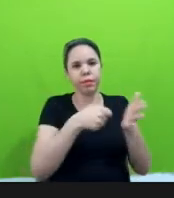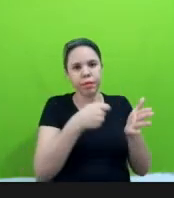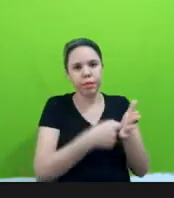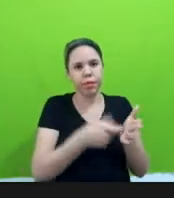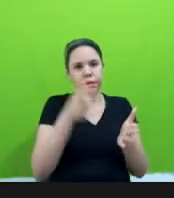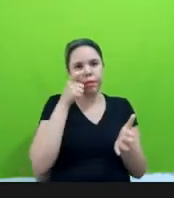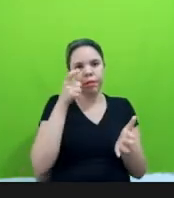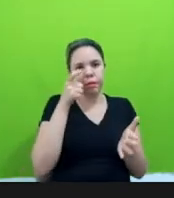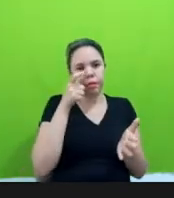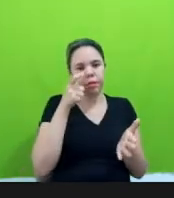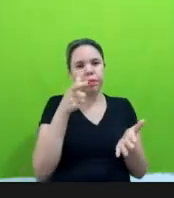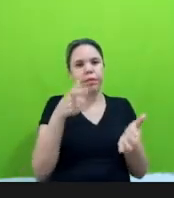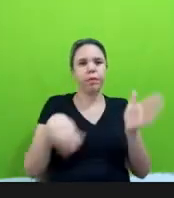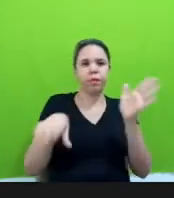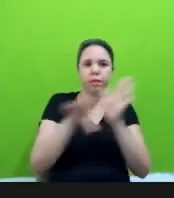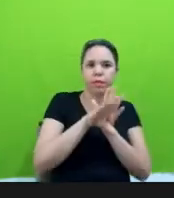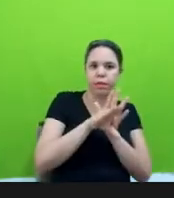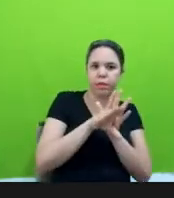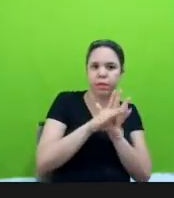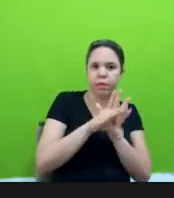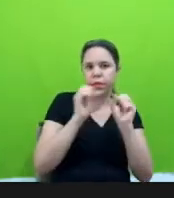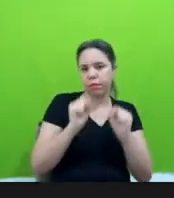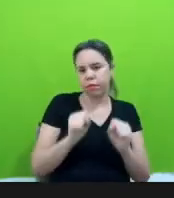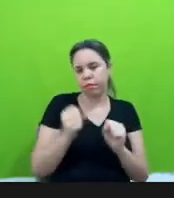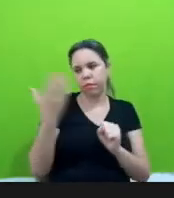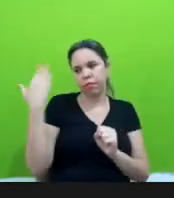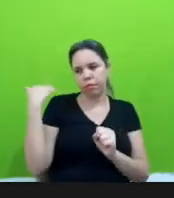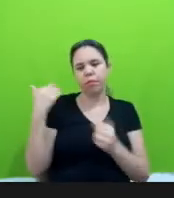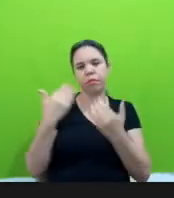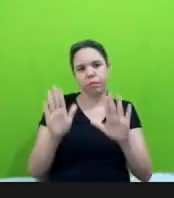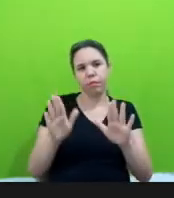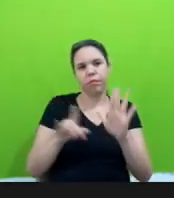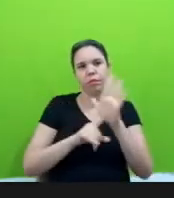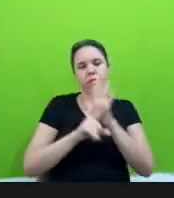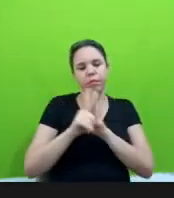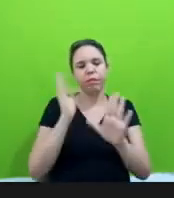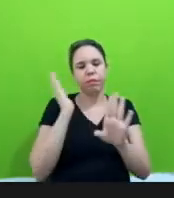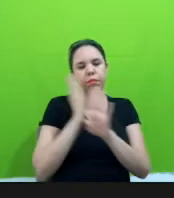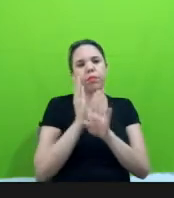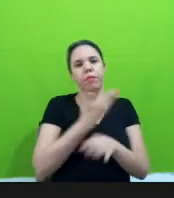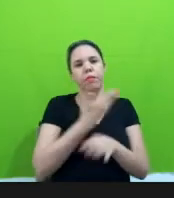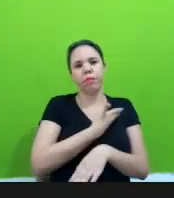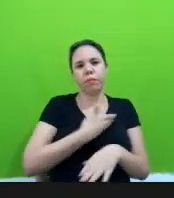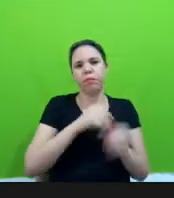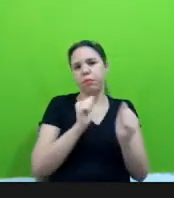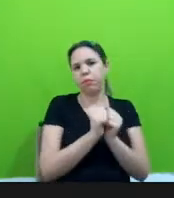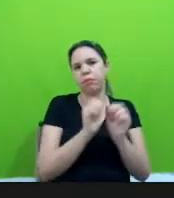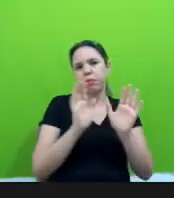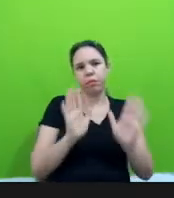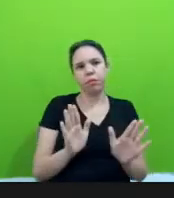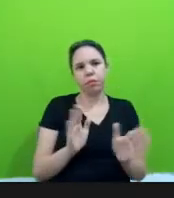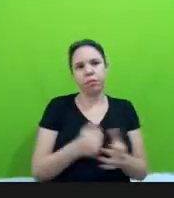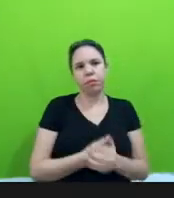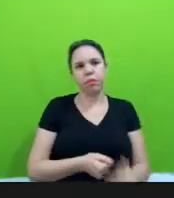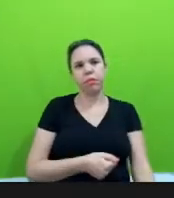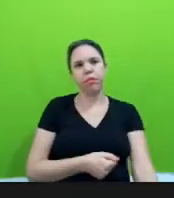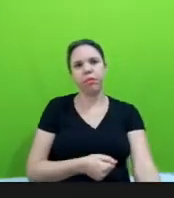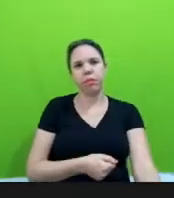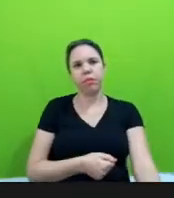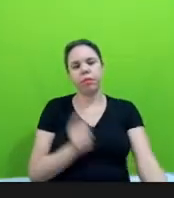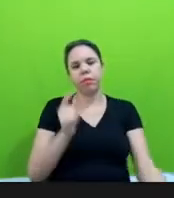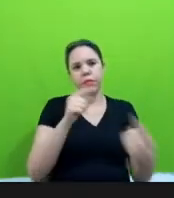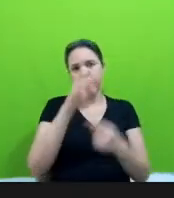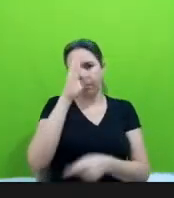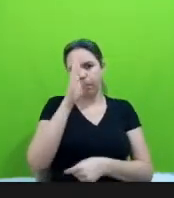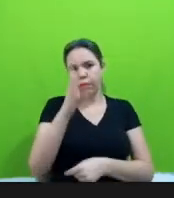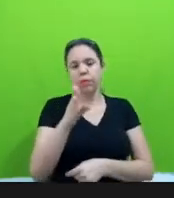imprensa e esse dado chegava. Você podia, ou seja, se apurava junto com o poder público para o objetivo principal, né? Não